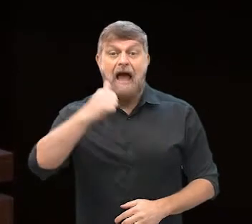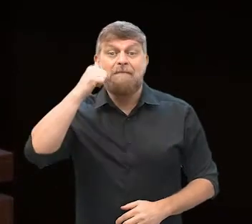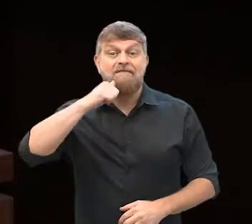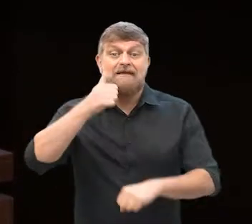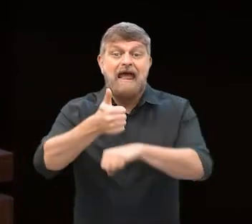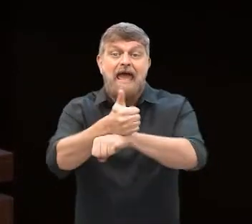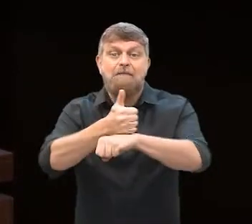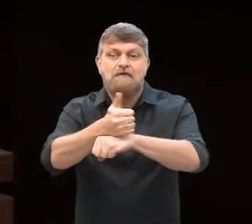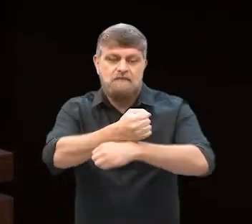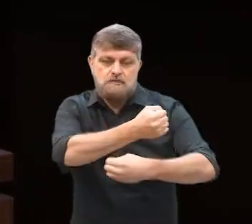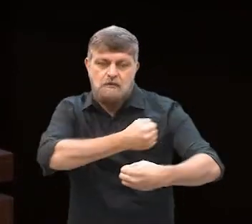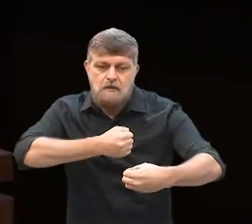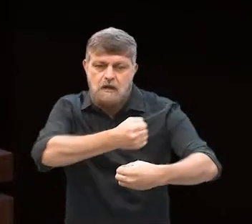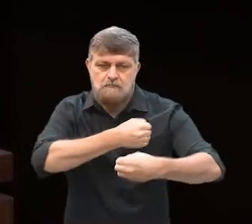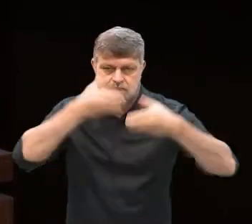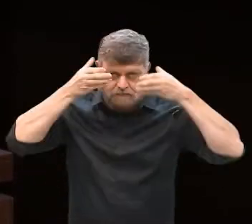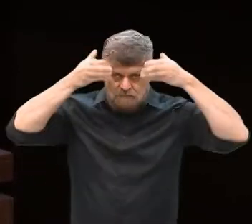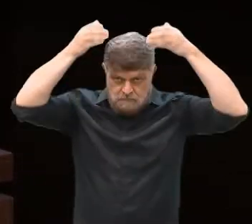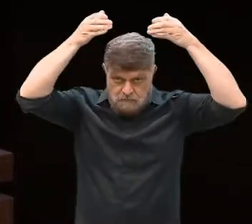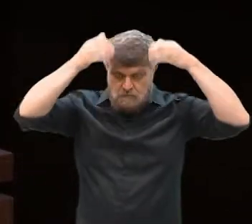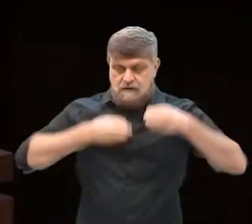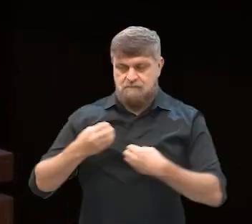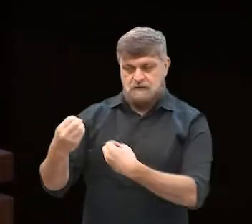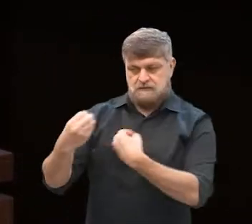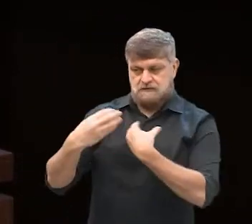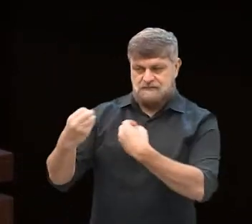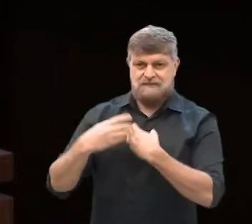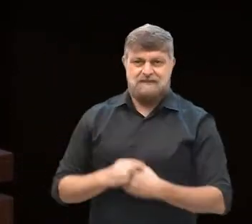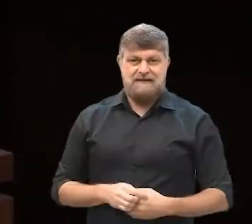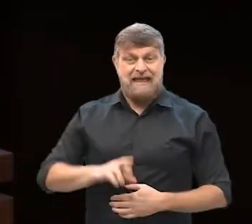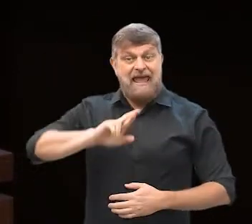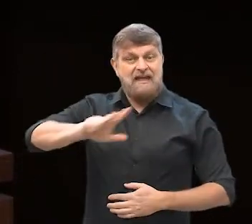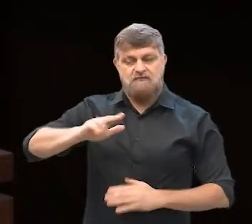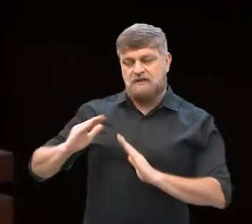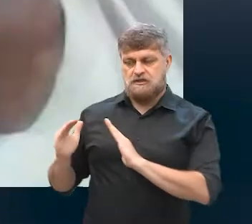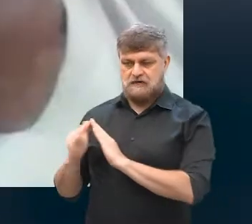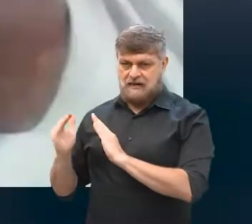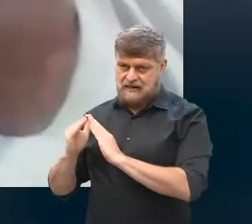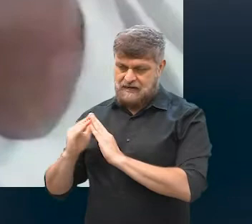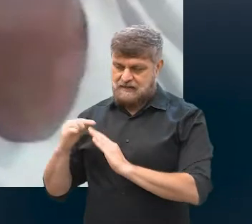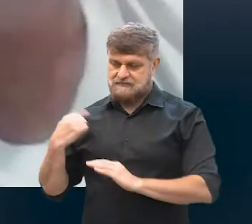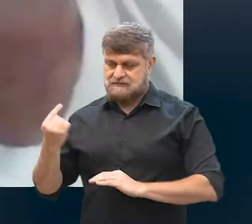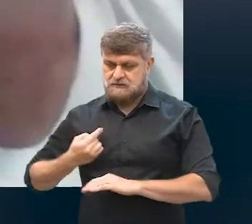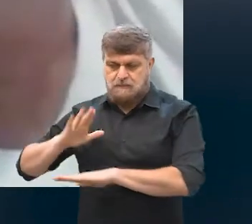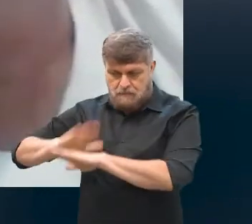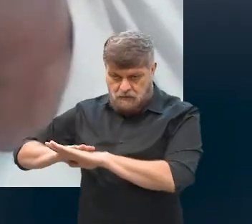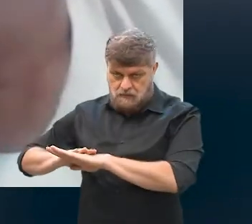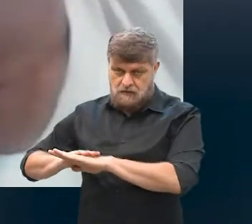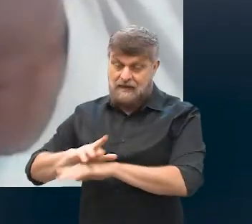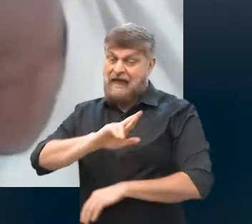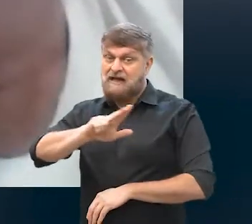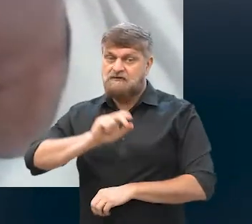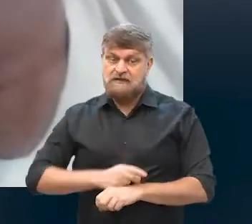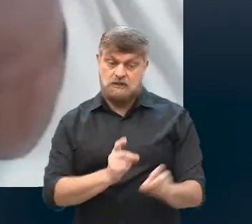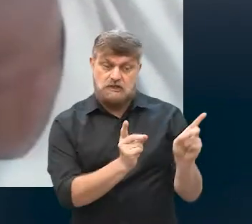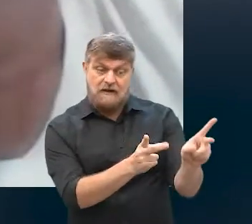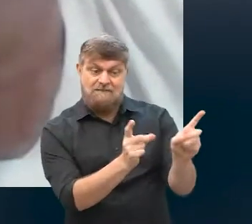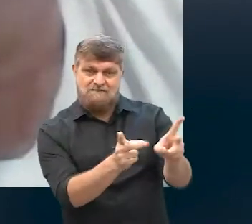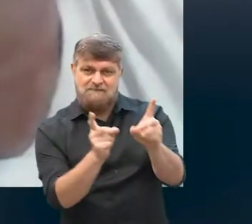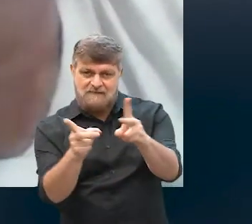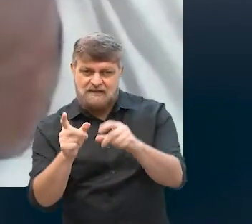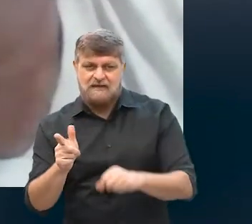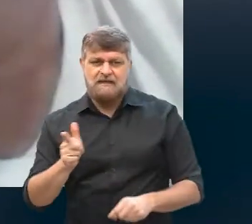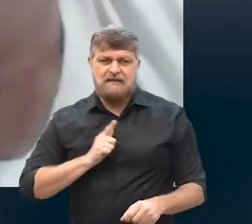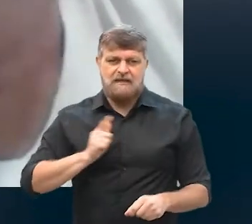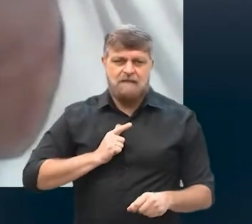nutricionista, então ela foi nos educando nessa área também. Não é igual produzir para casa que produzir para um monte de gente. Os processos